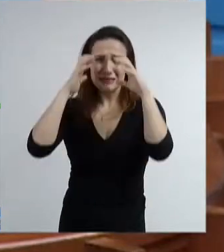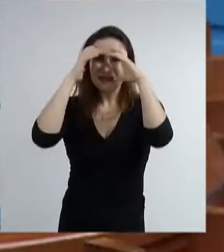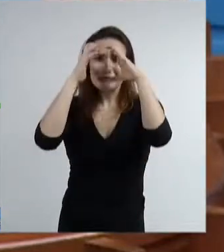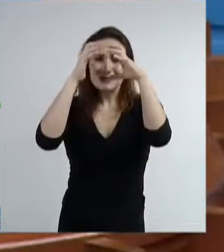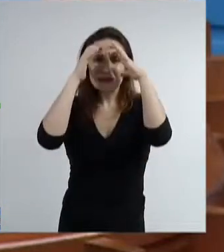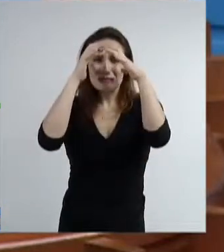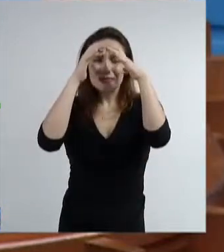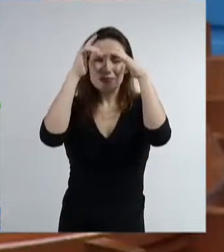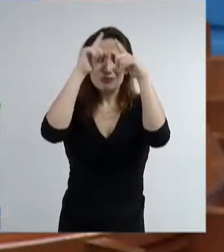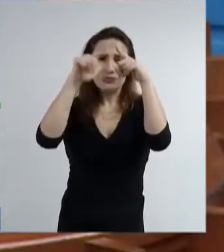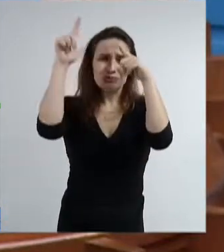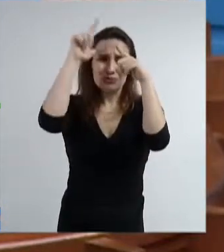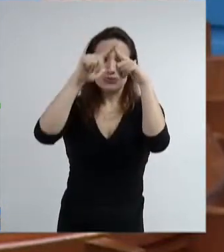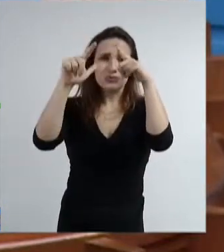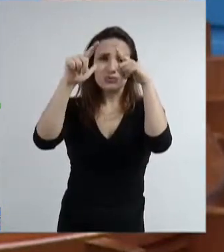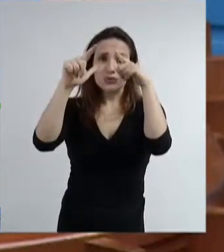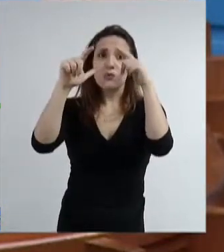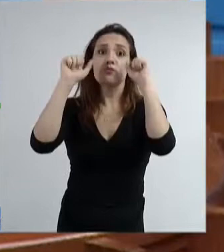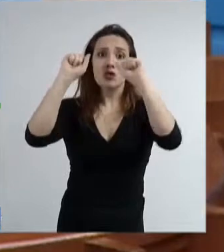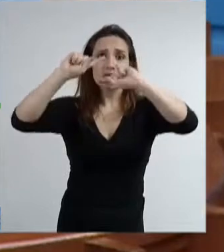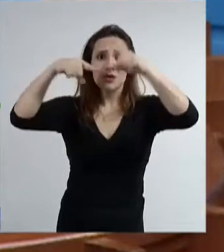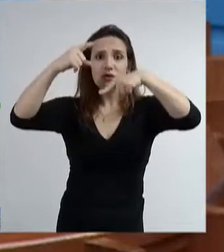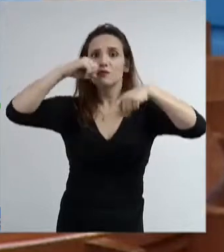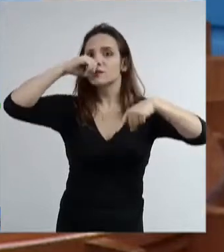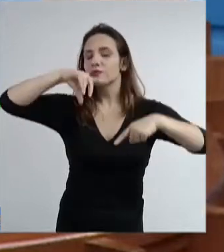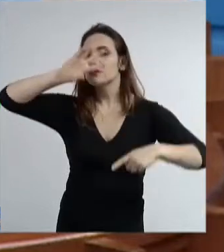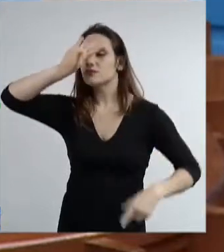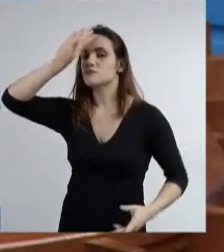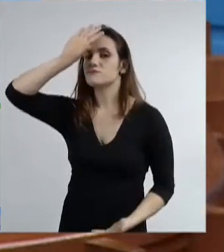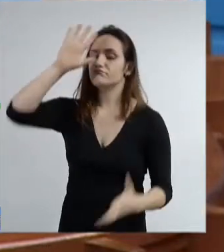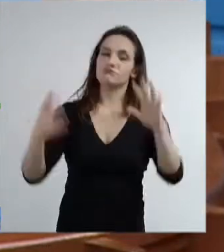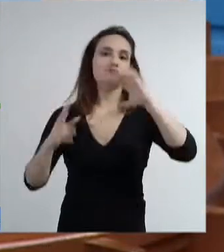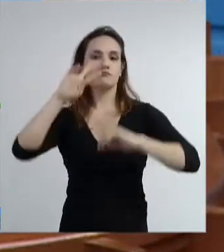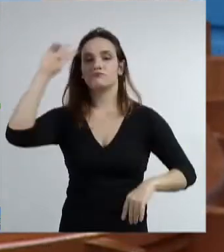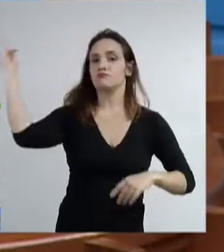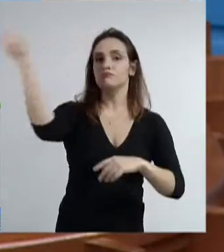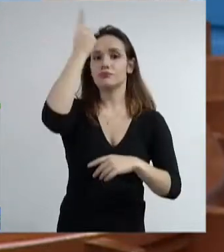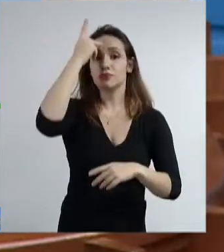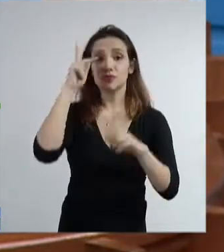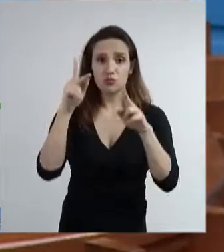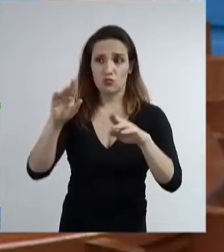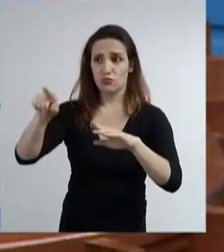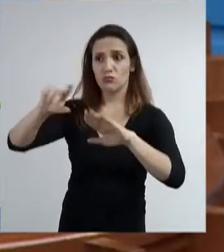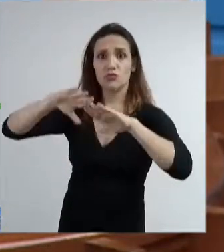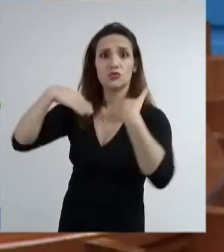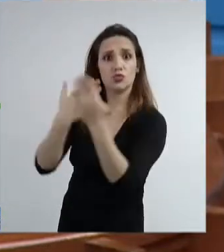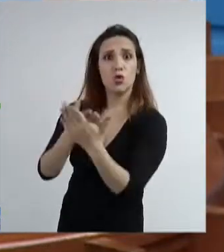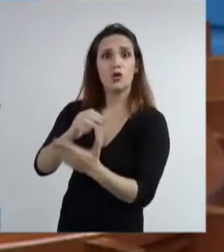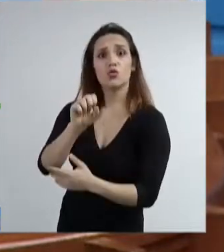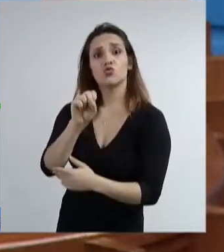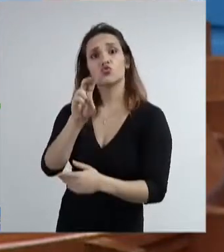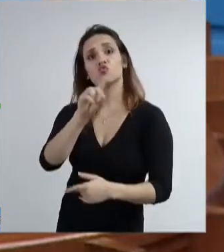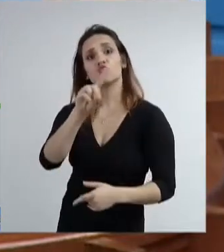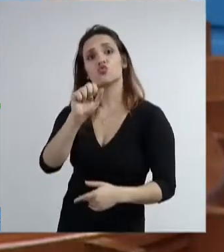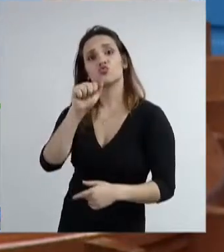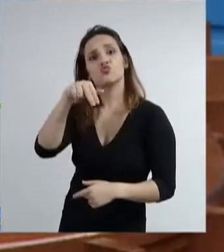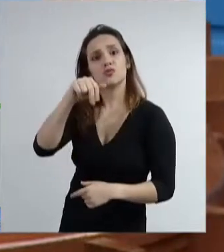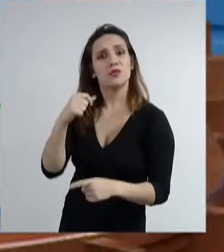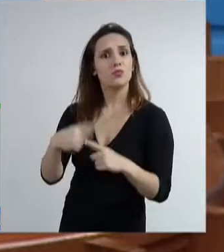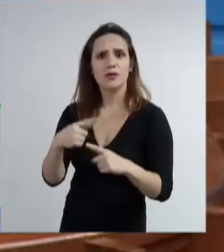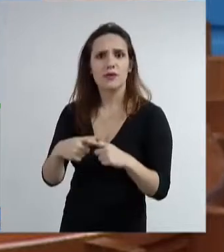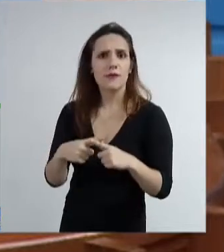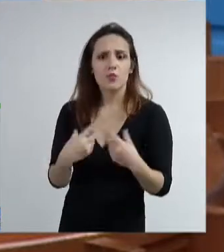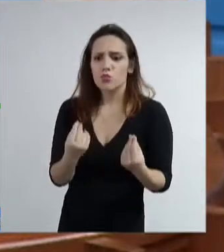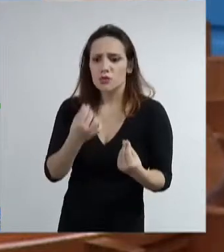mentais podem desaguar numa violência como aconteceu em Suzano, onde várias crianças e jovens perderam a